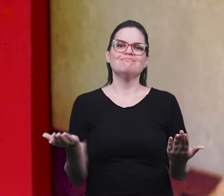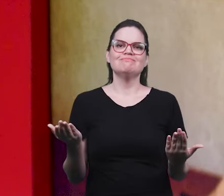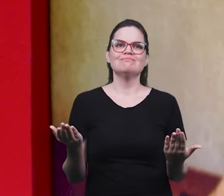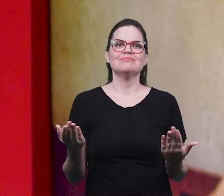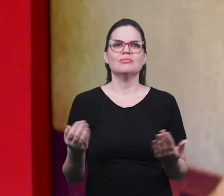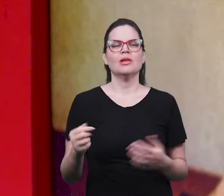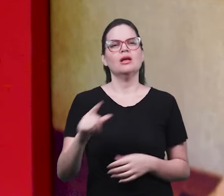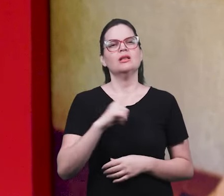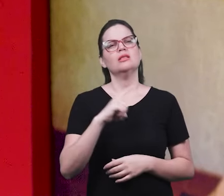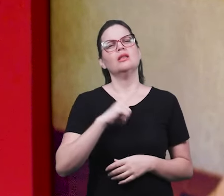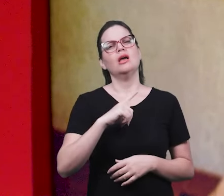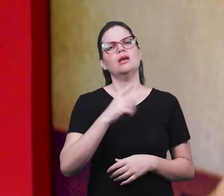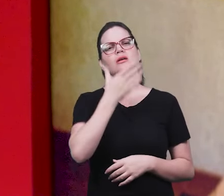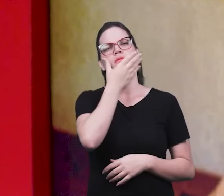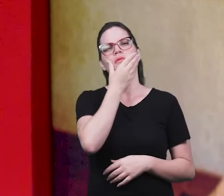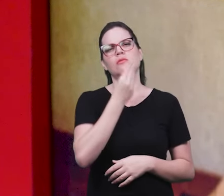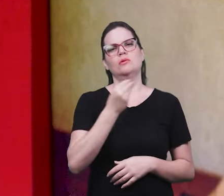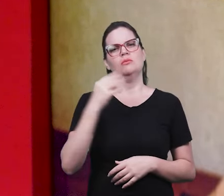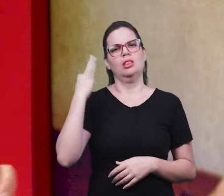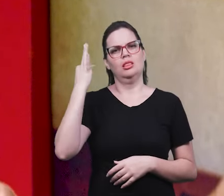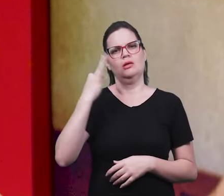aquele teólogo famoso, Agostinho,